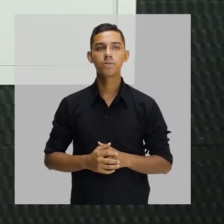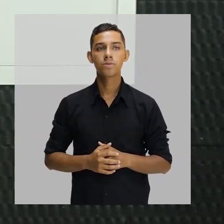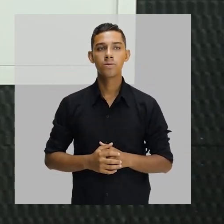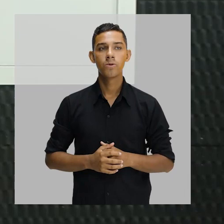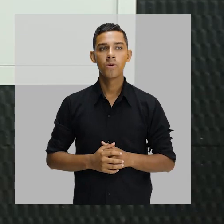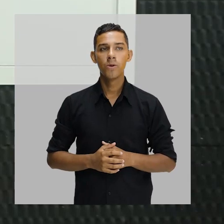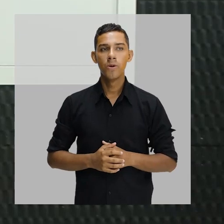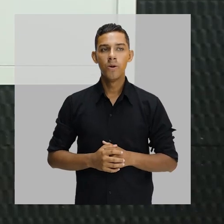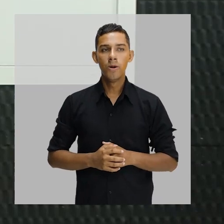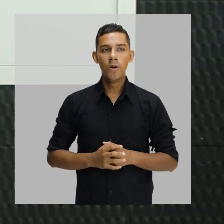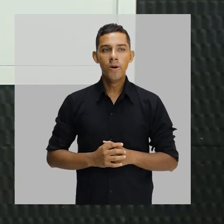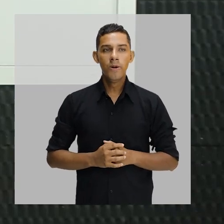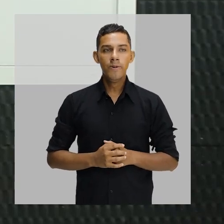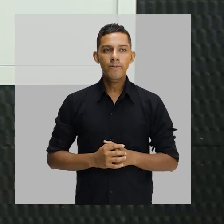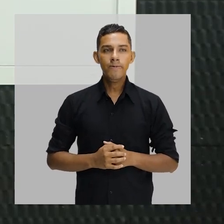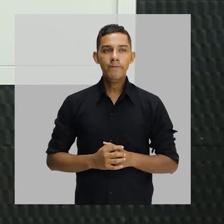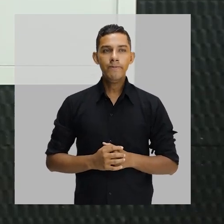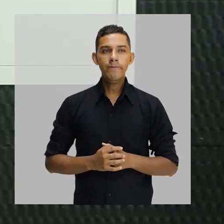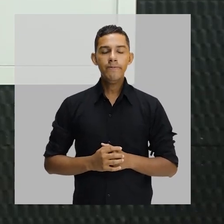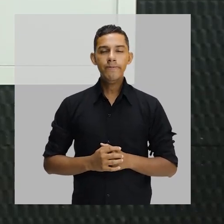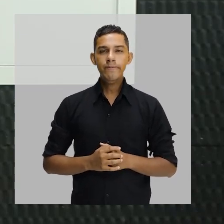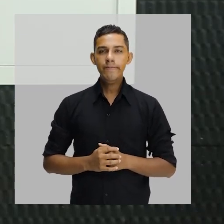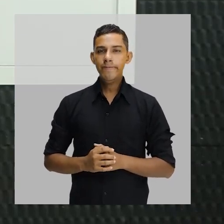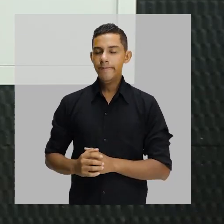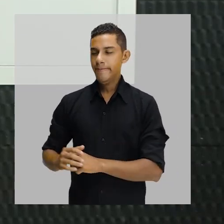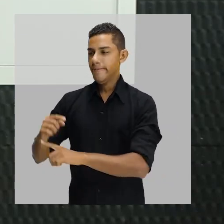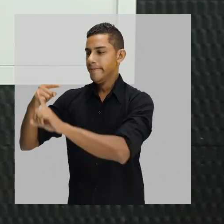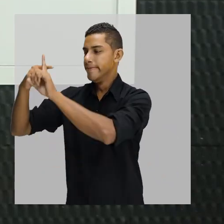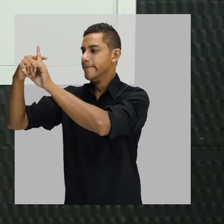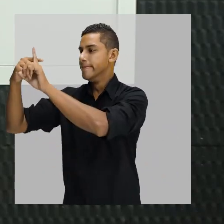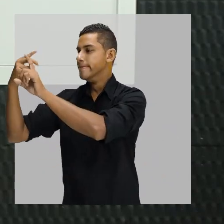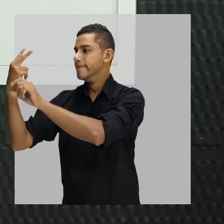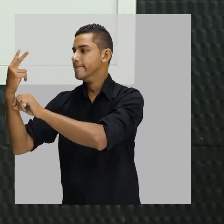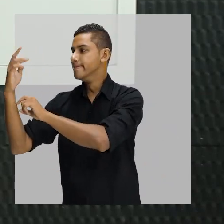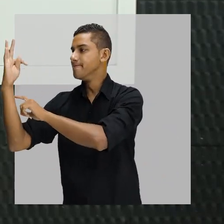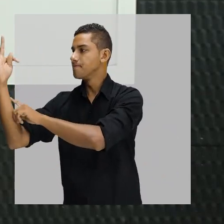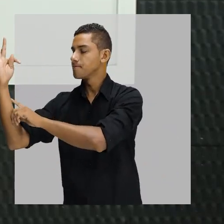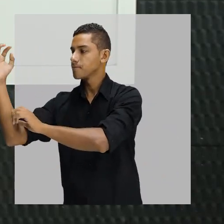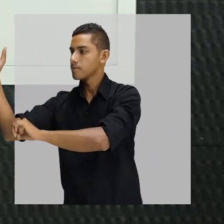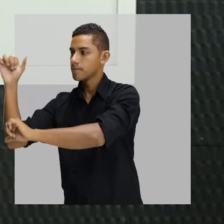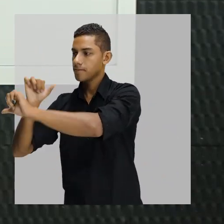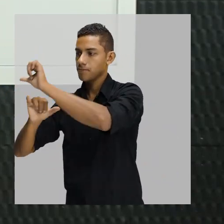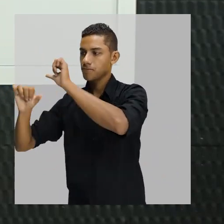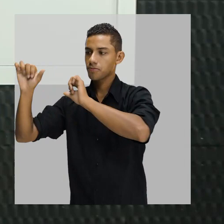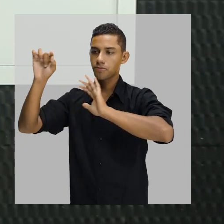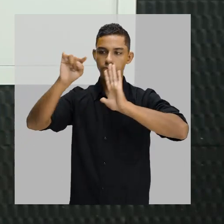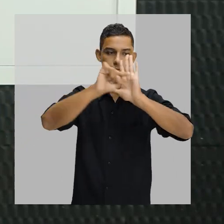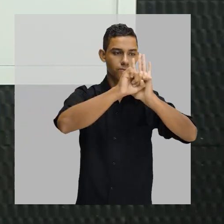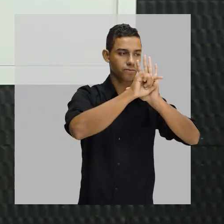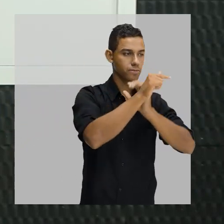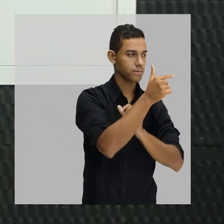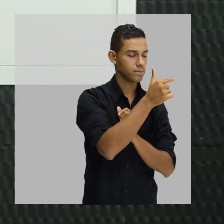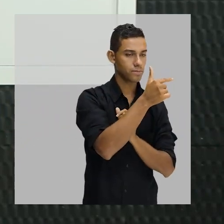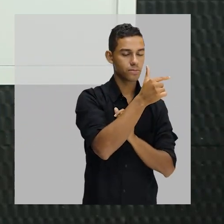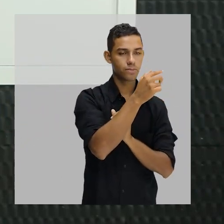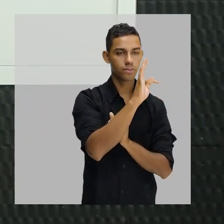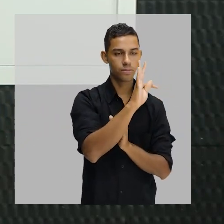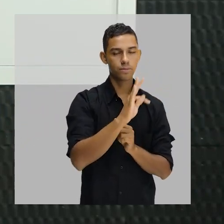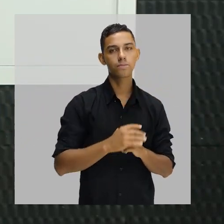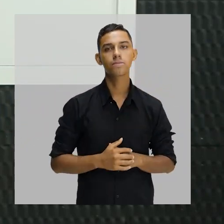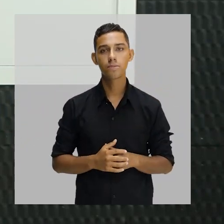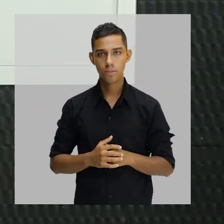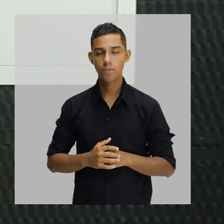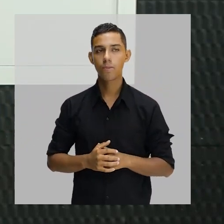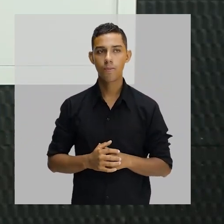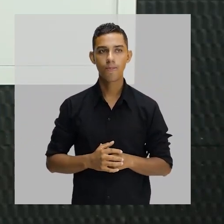eu estou passando para este lado, ele vem com o sinal trocado. É mais, ele vem menos. Como o 5 eu estou passando para lá, aqui é positivo, lá